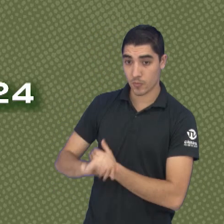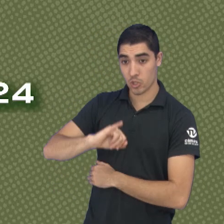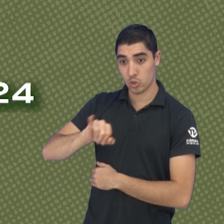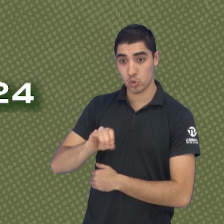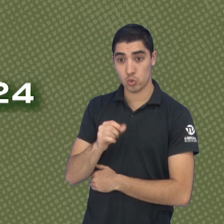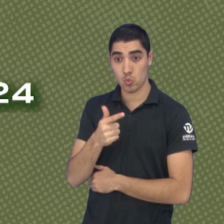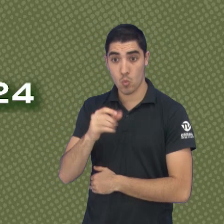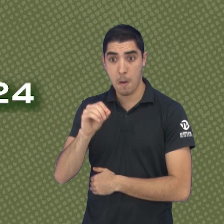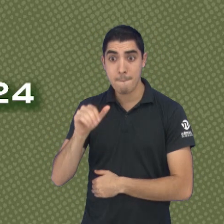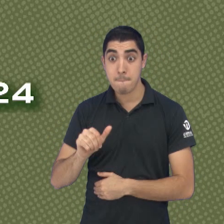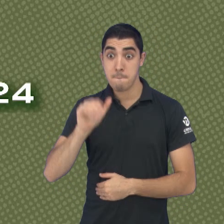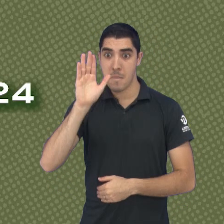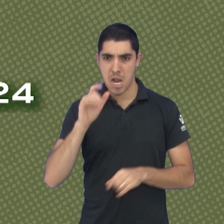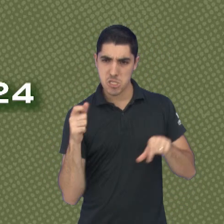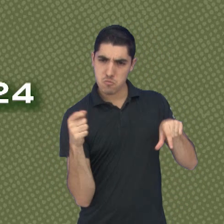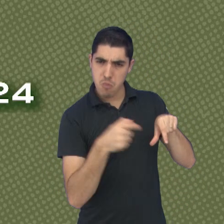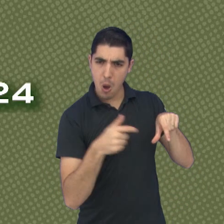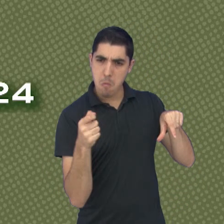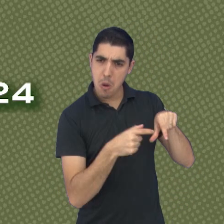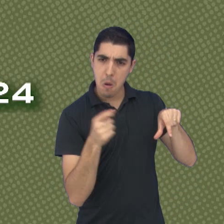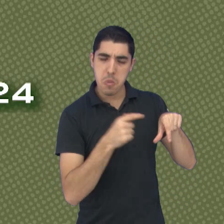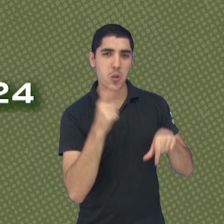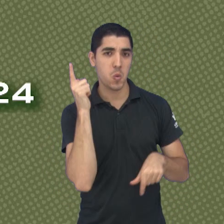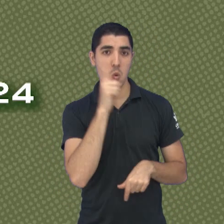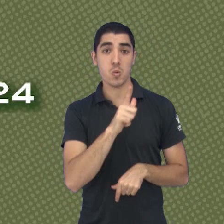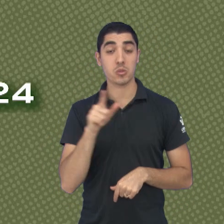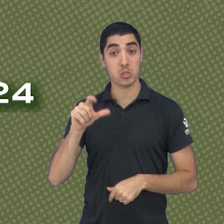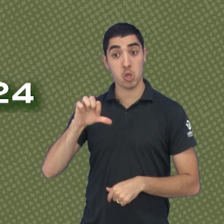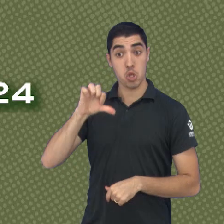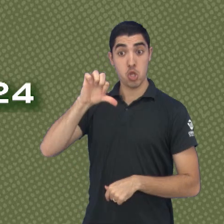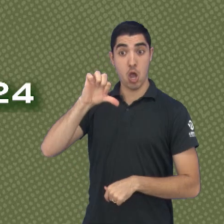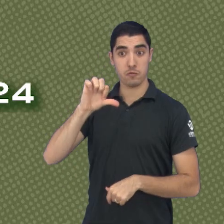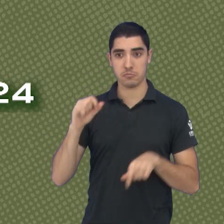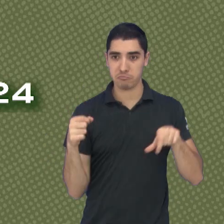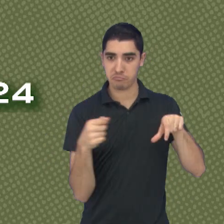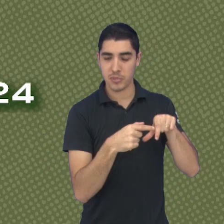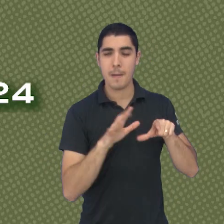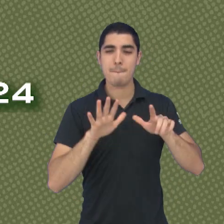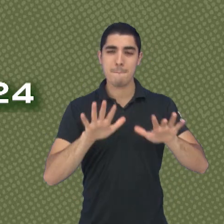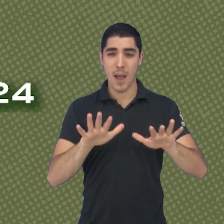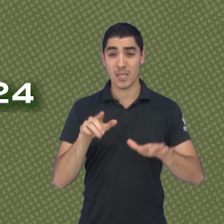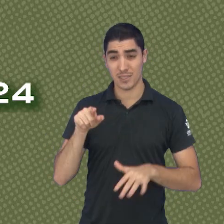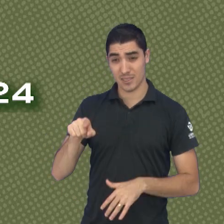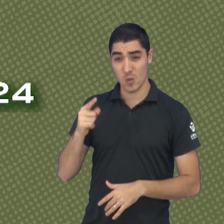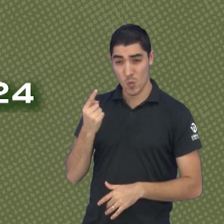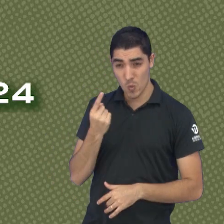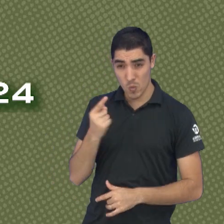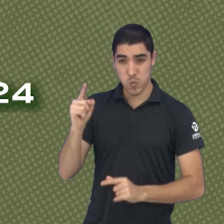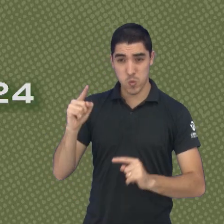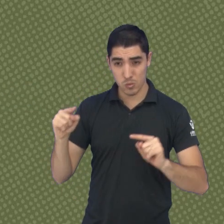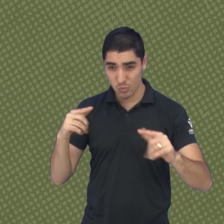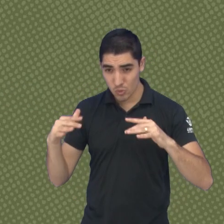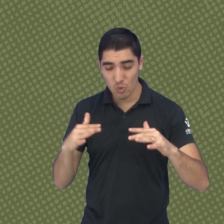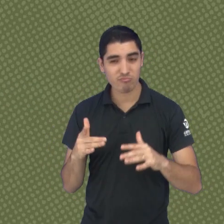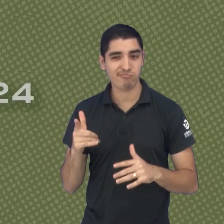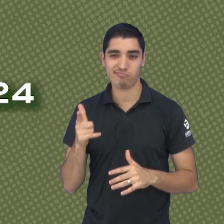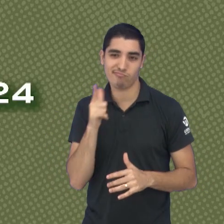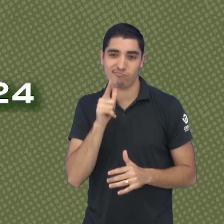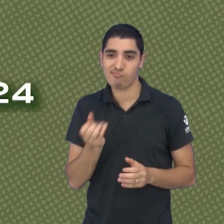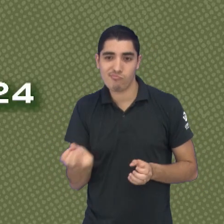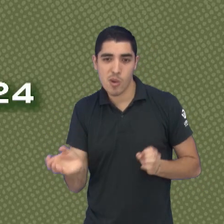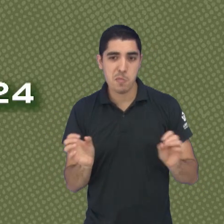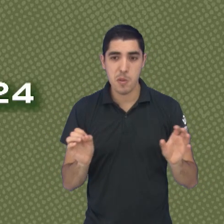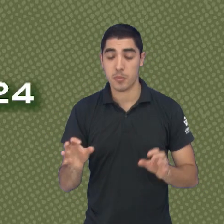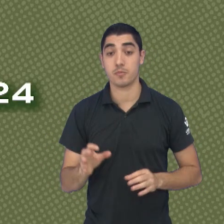como artilheiro do São José na competição com 9 gols, mas deixou a desejar na armação da equipe.